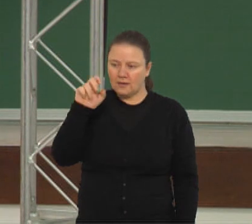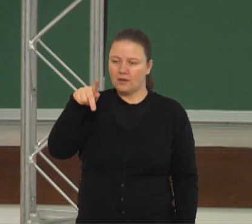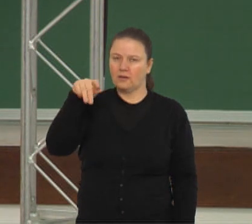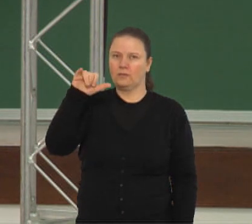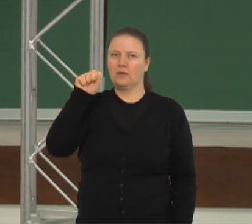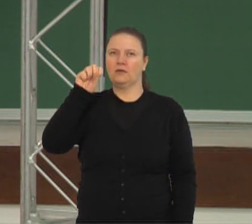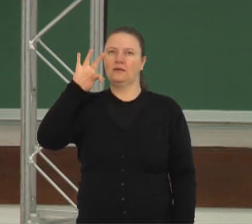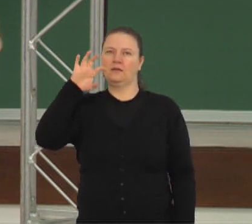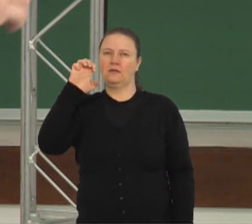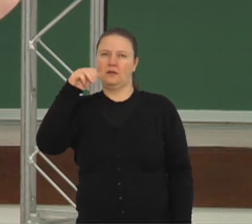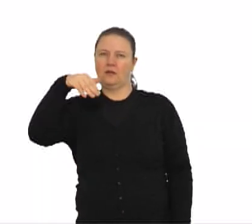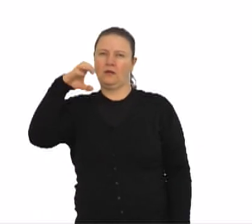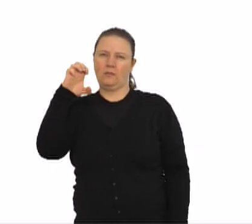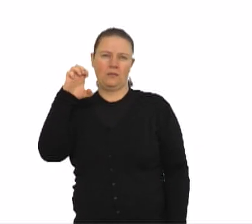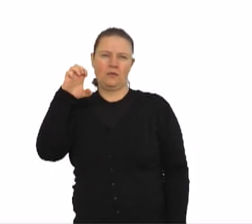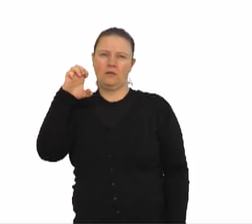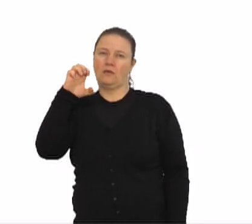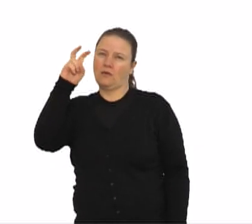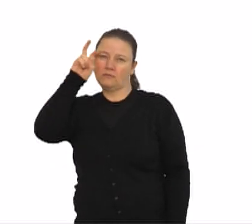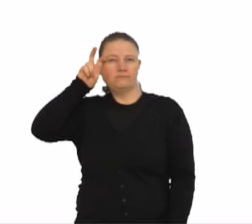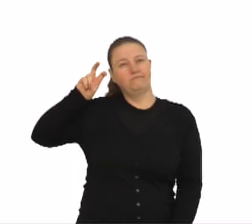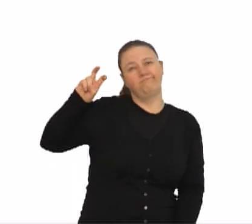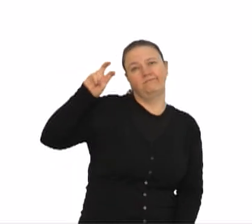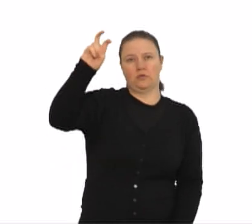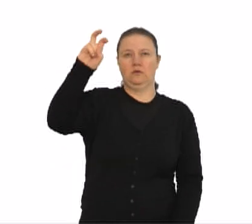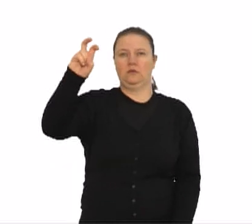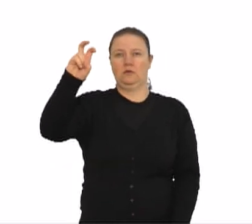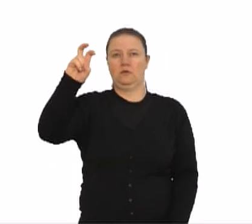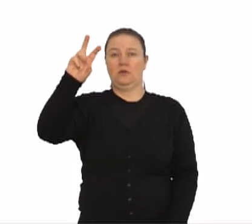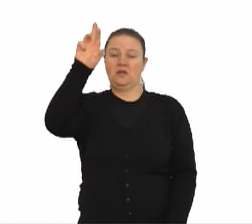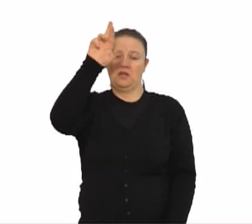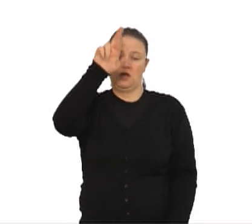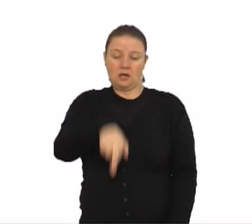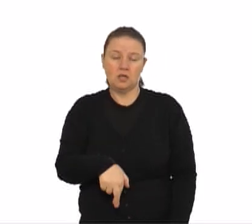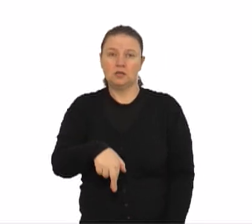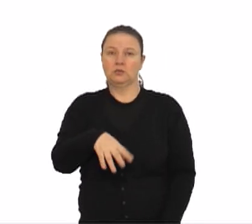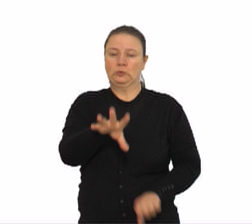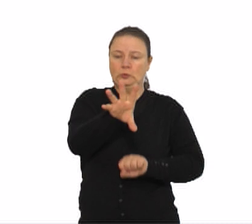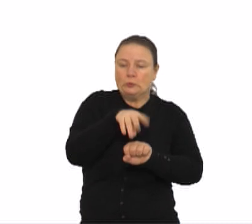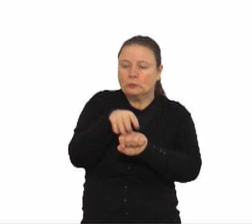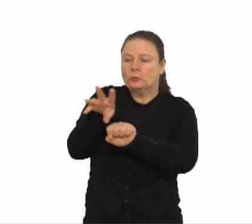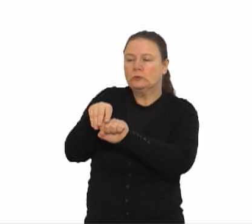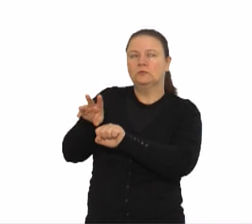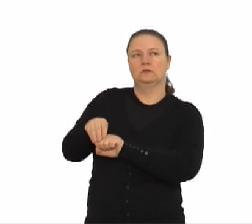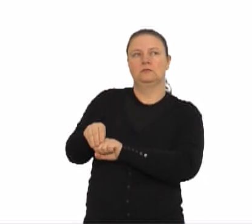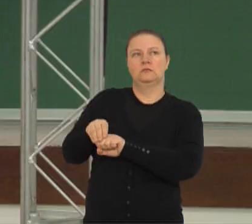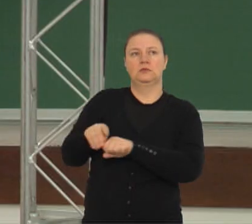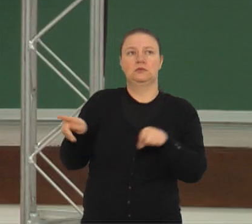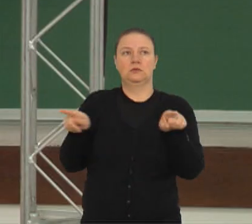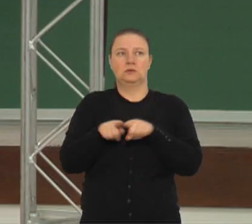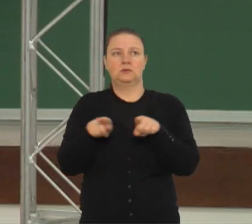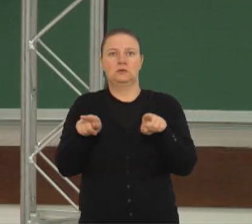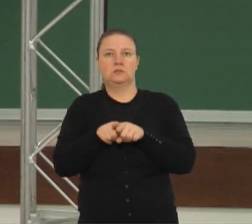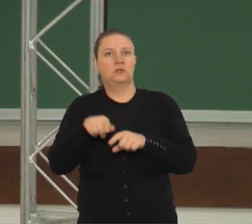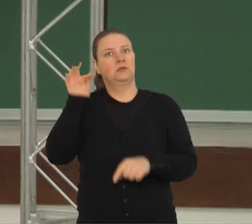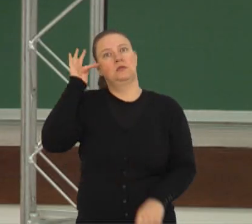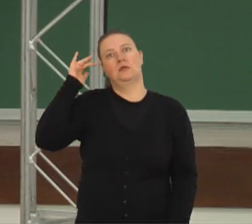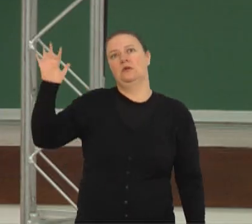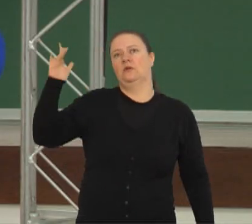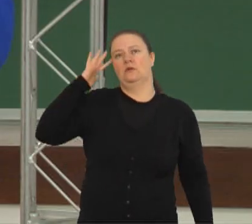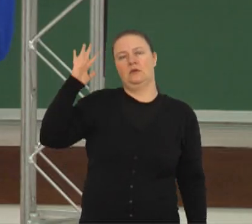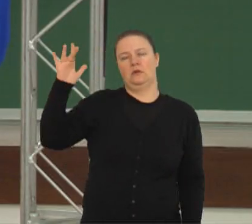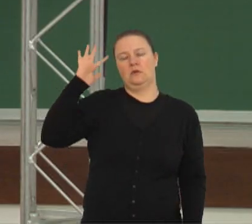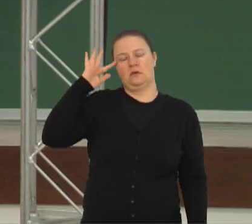conhecimento. E temos então a teoria da reminiscência. Olha que palavra